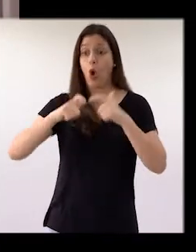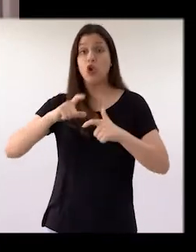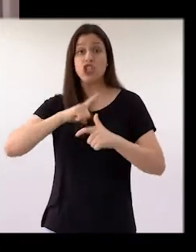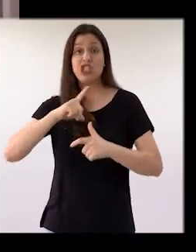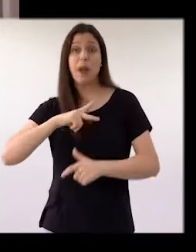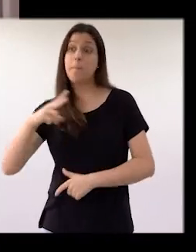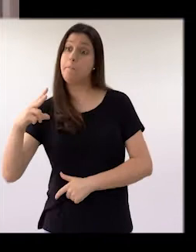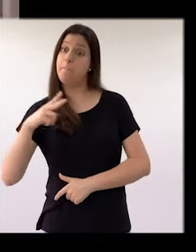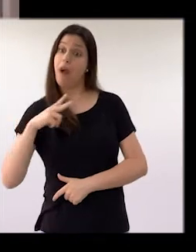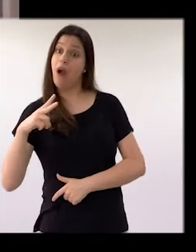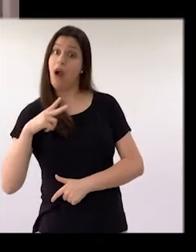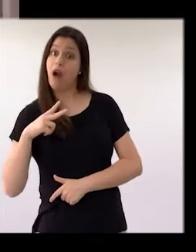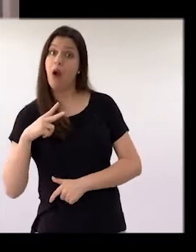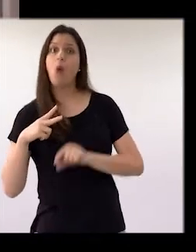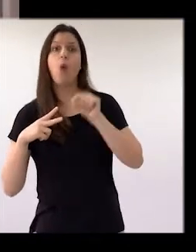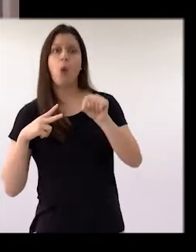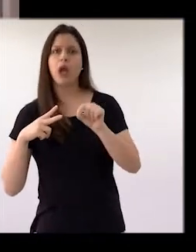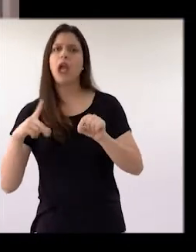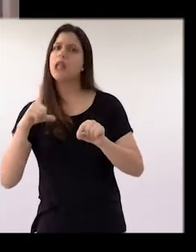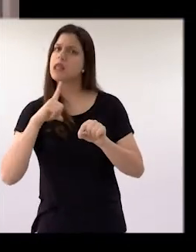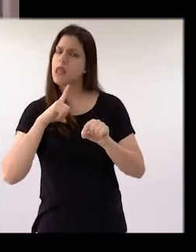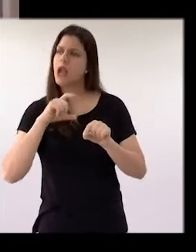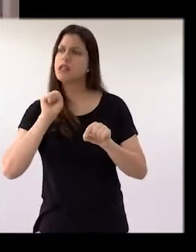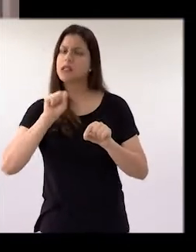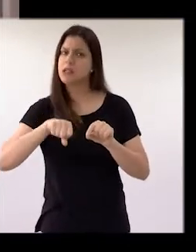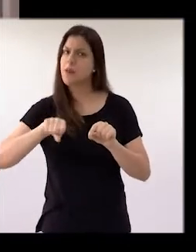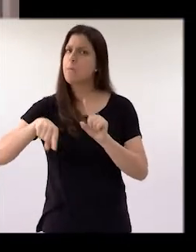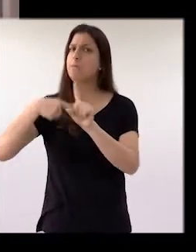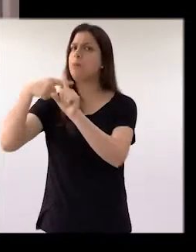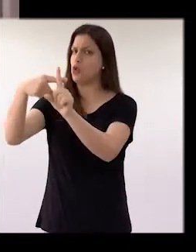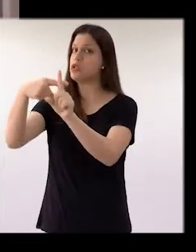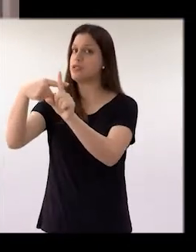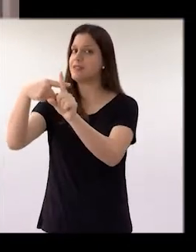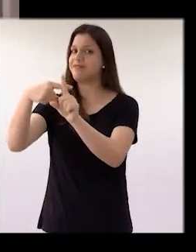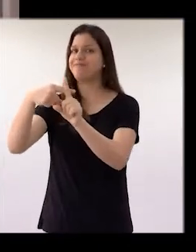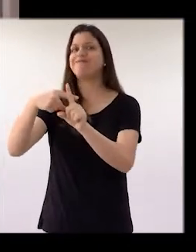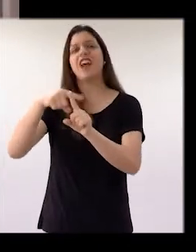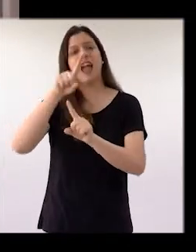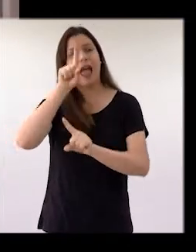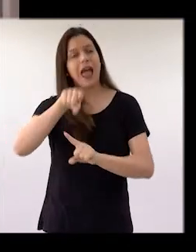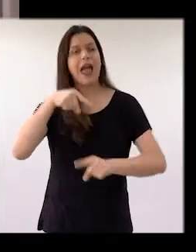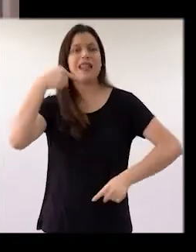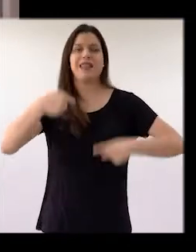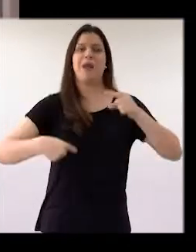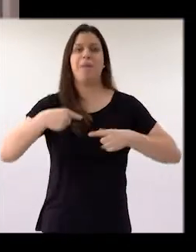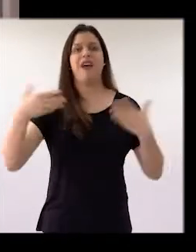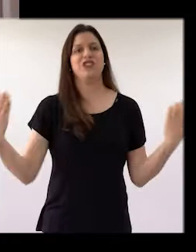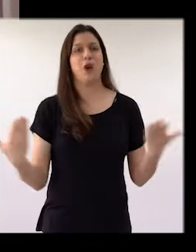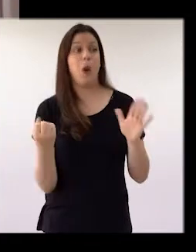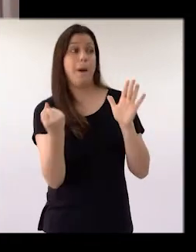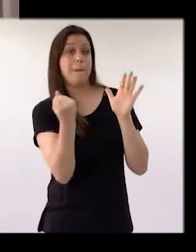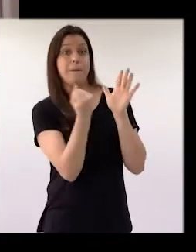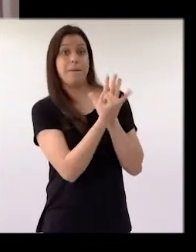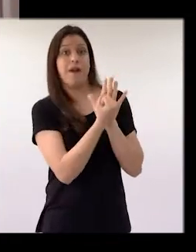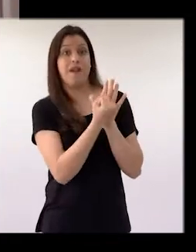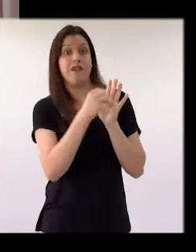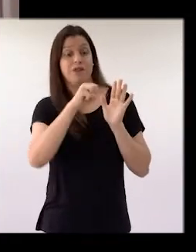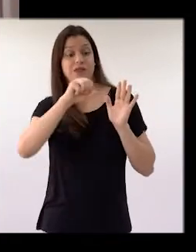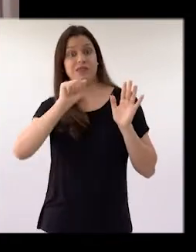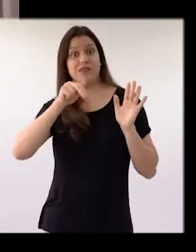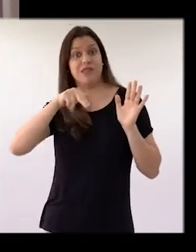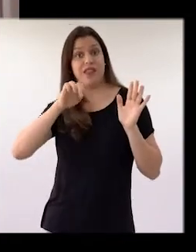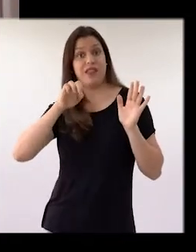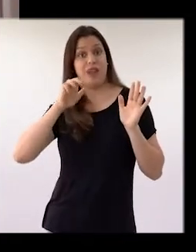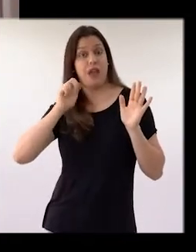as privatizações, mostrou algum lado positivo nisso. Então, isso é um debate atual, né, do marco do saneamento,